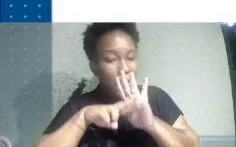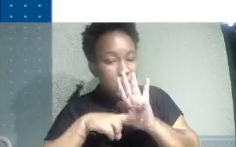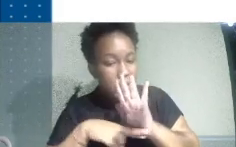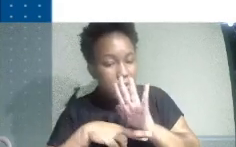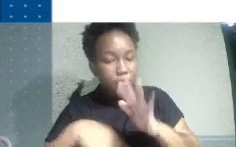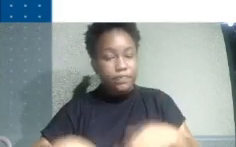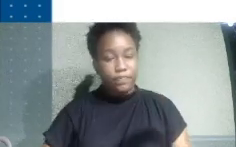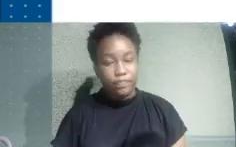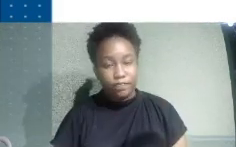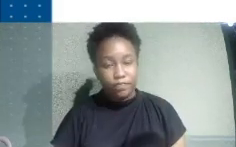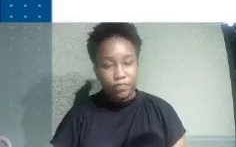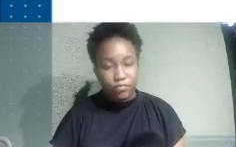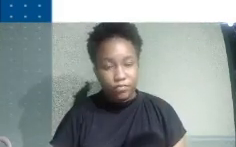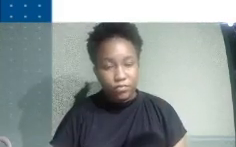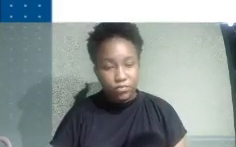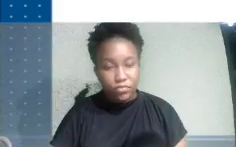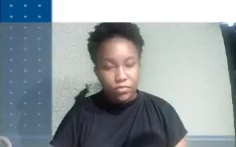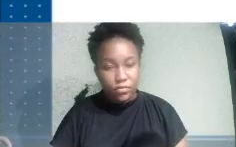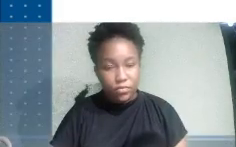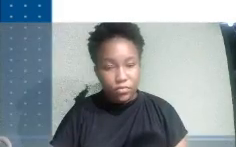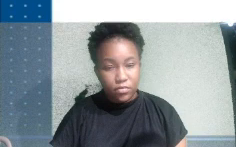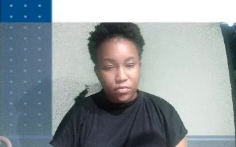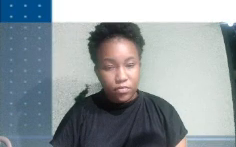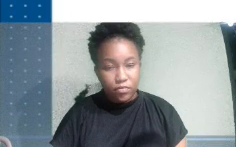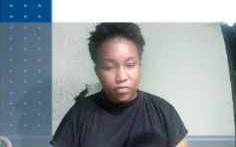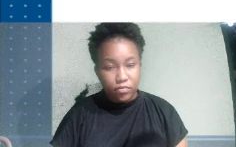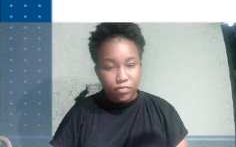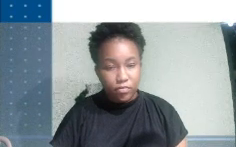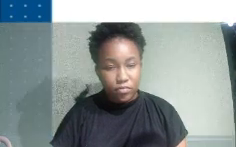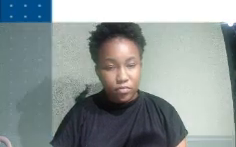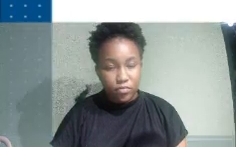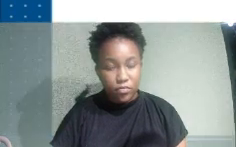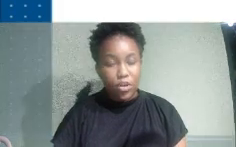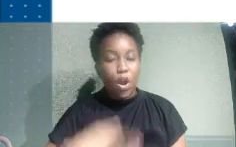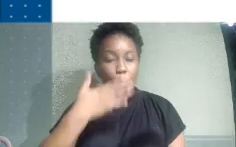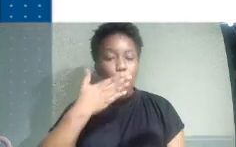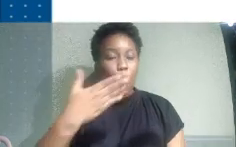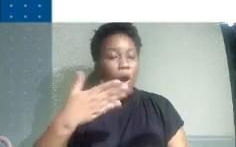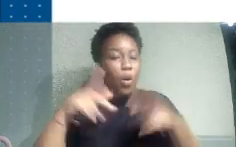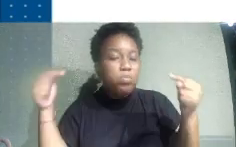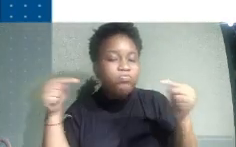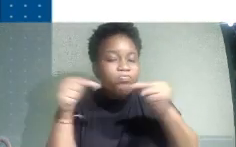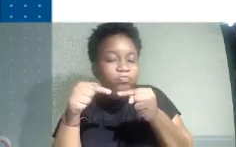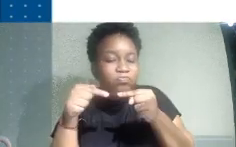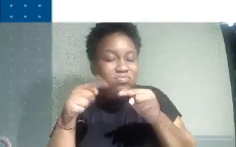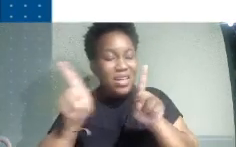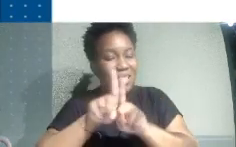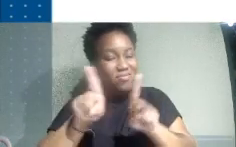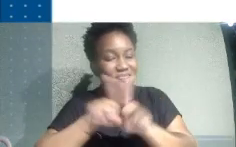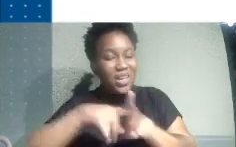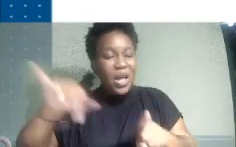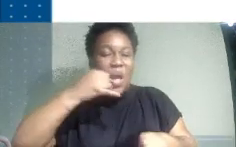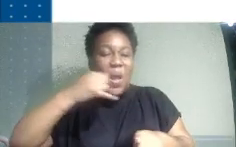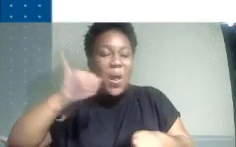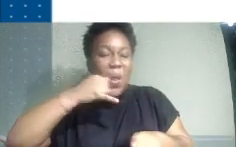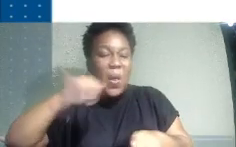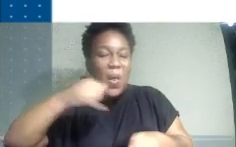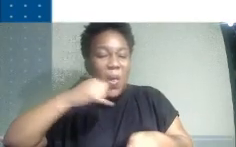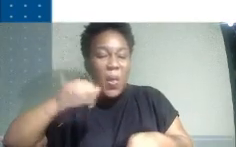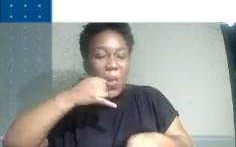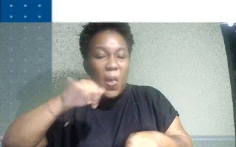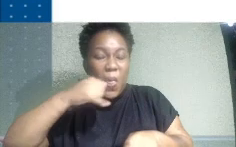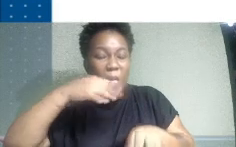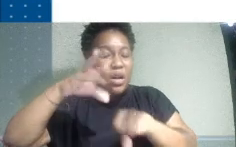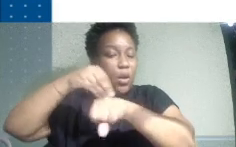Com relação aos tubos e mangueiras, pessoal, qual que é a função? O tubo, também conhecido como eletroduto, ele conduz